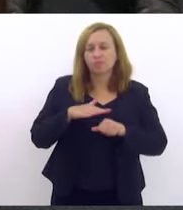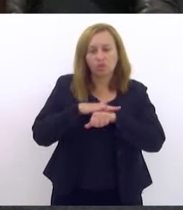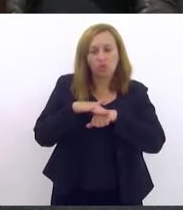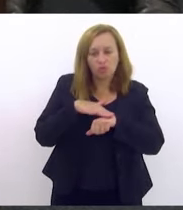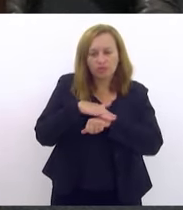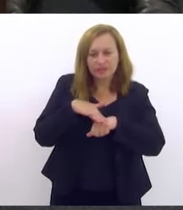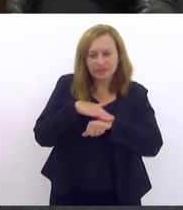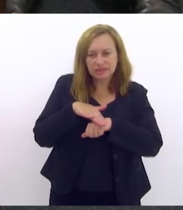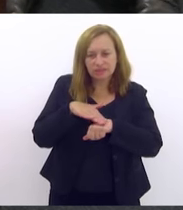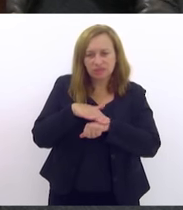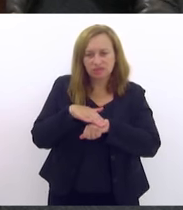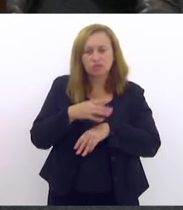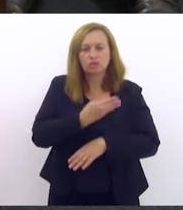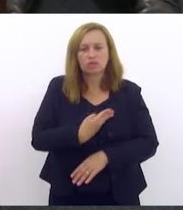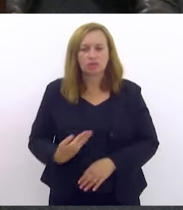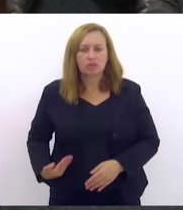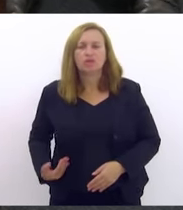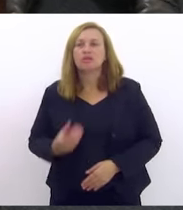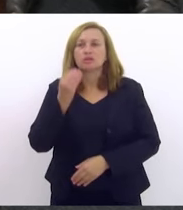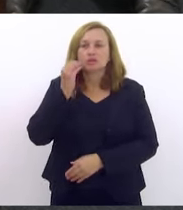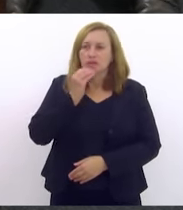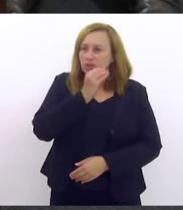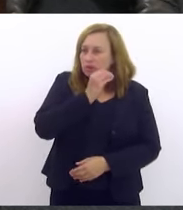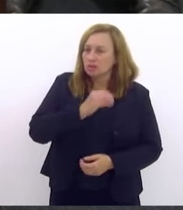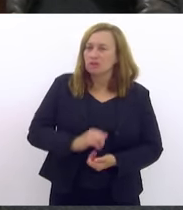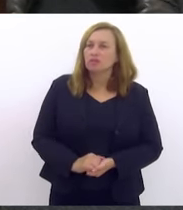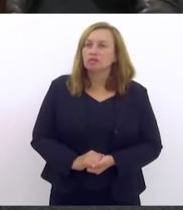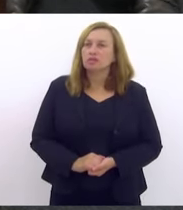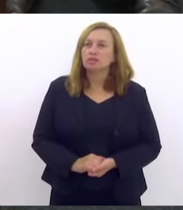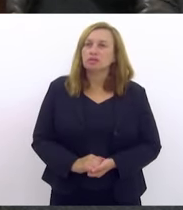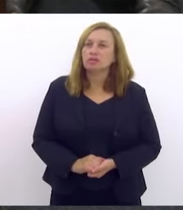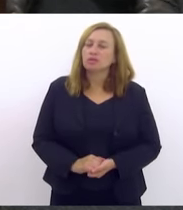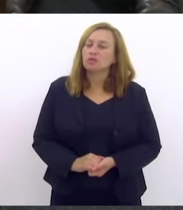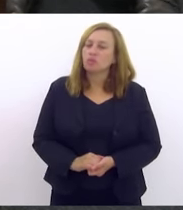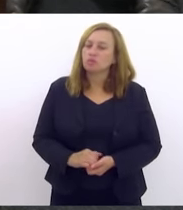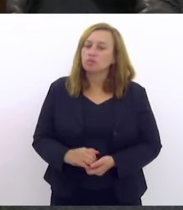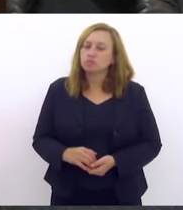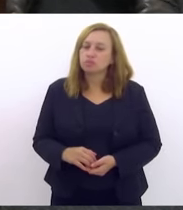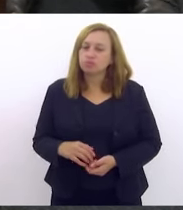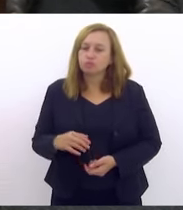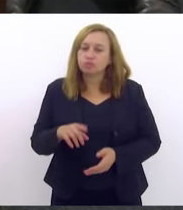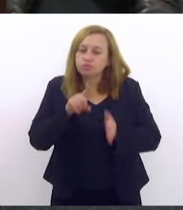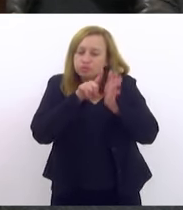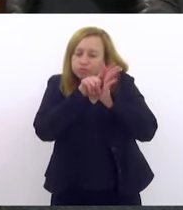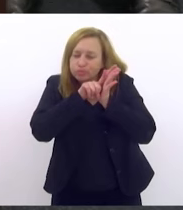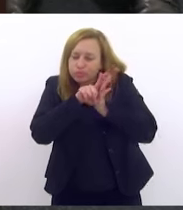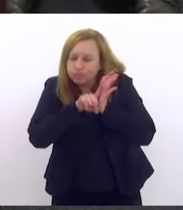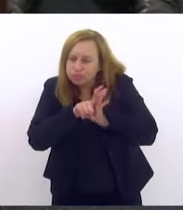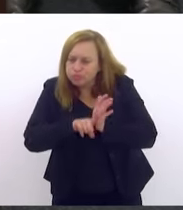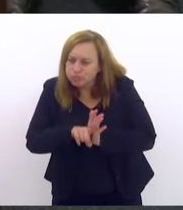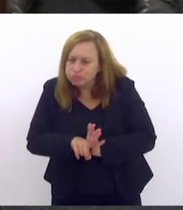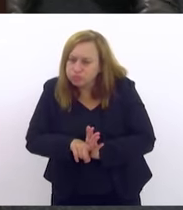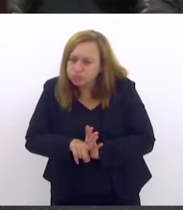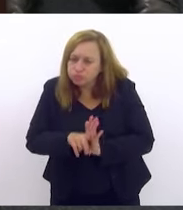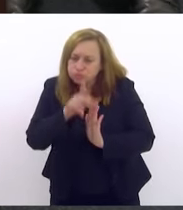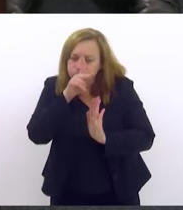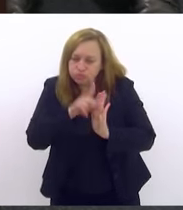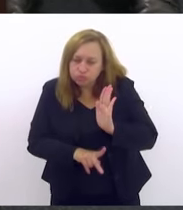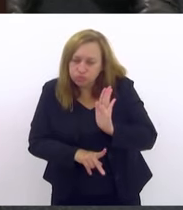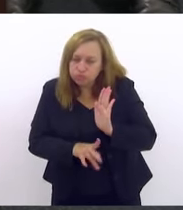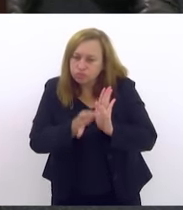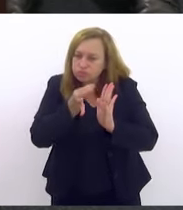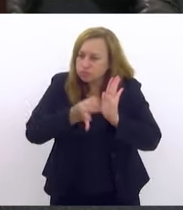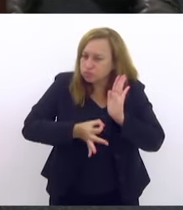conversando diretamente com o governador Cláudio Castro, para que ele examine exatamente a natureza jurídica